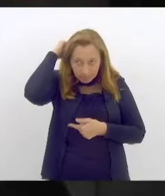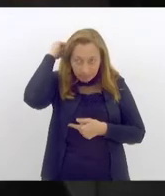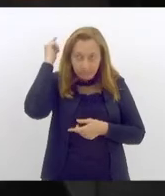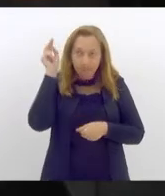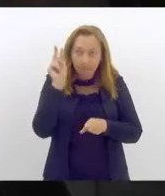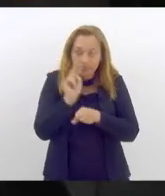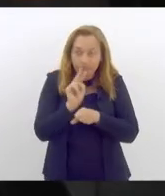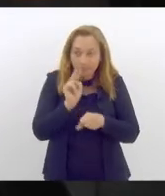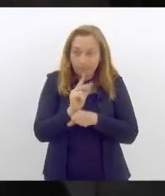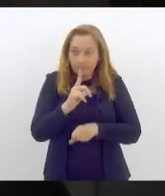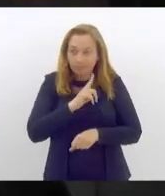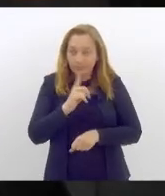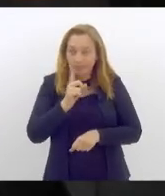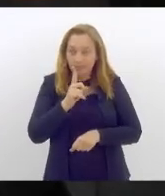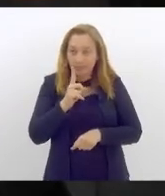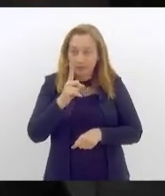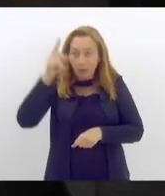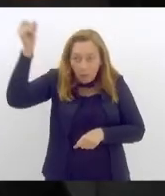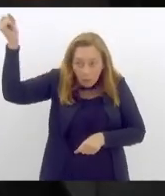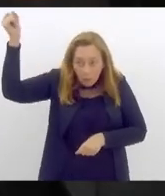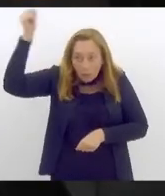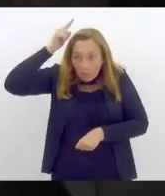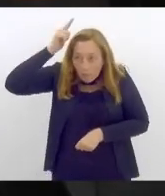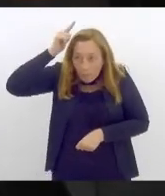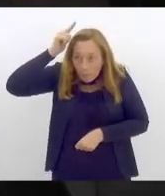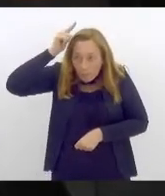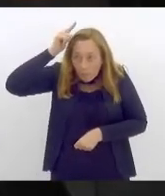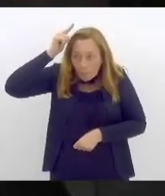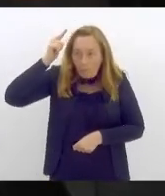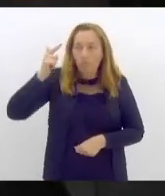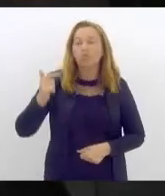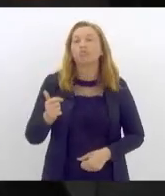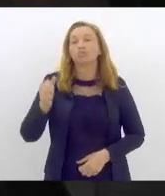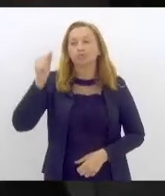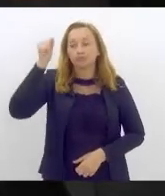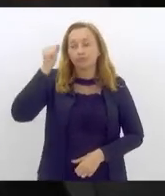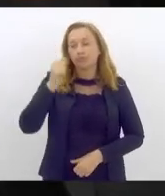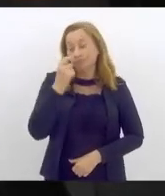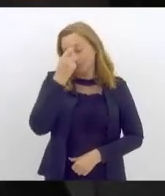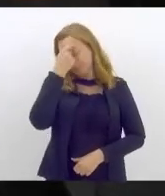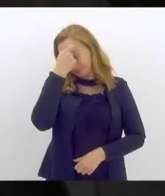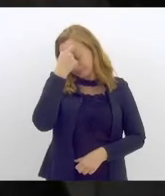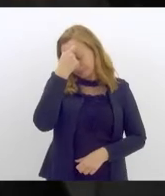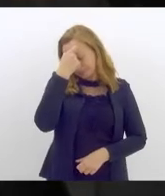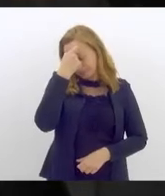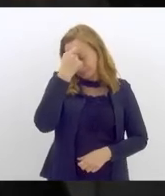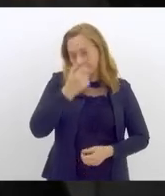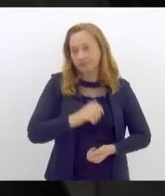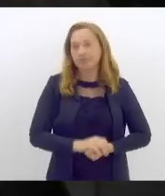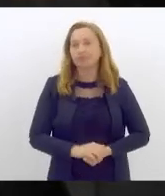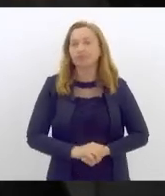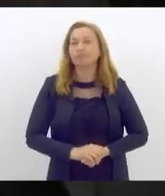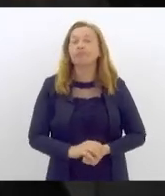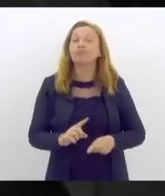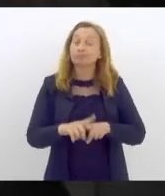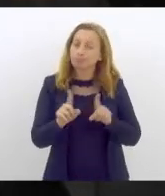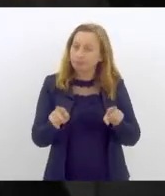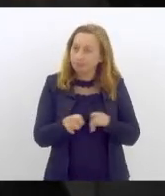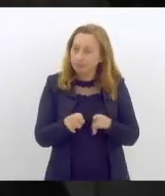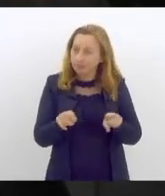protegida e não para suportar os raios solares diretamente mas